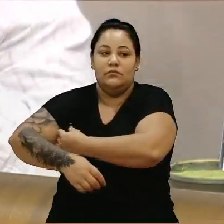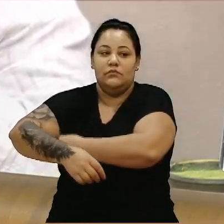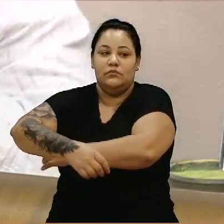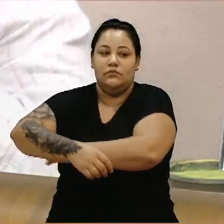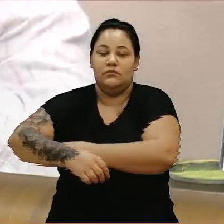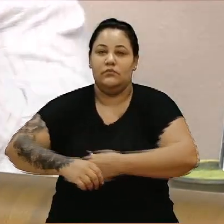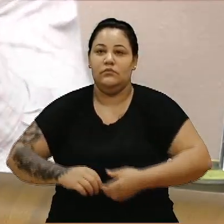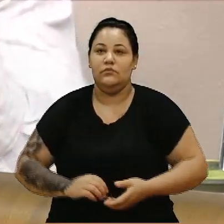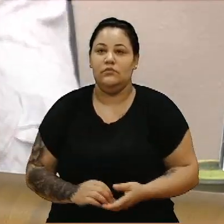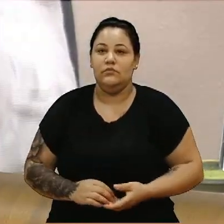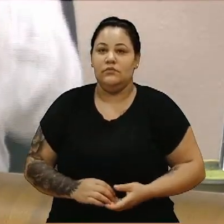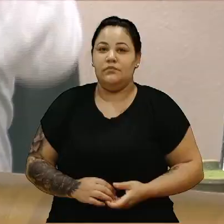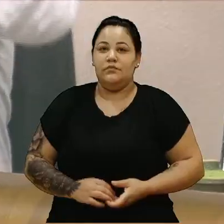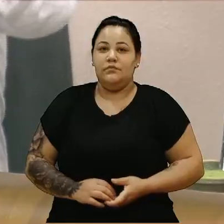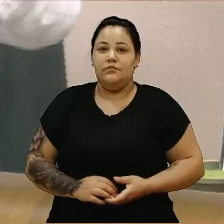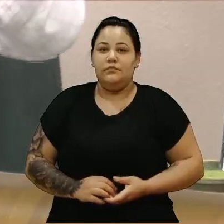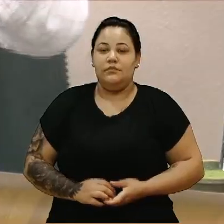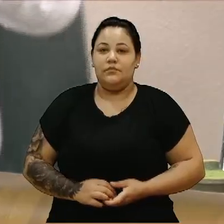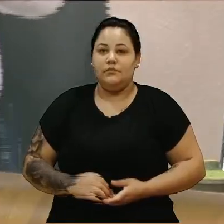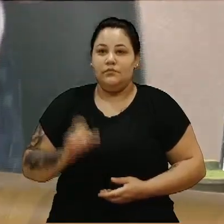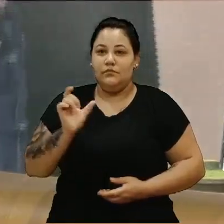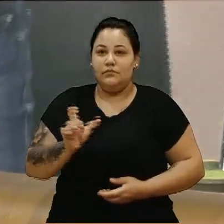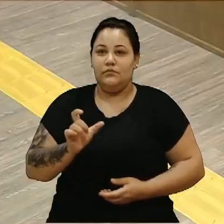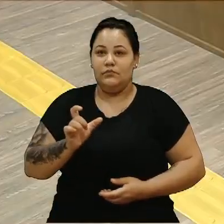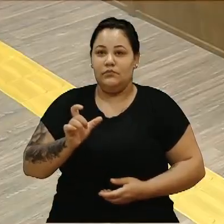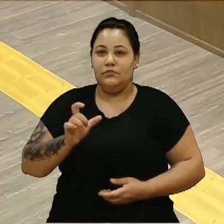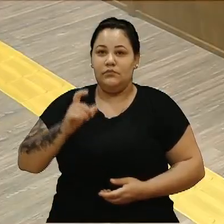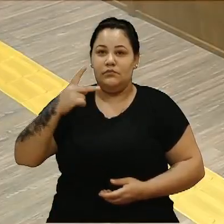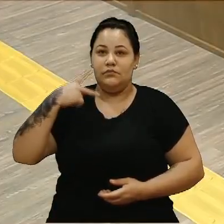Peço a palavra, senhor presidente. Com a palavra, vereador Cristiano Becker.